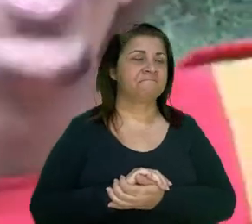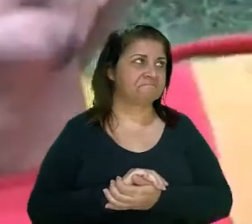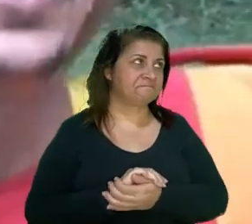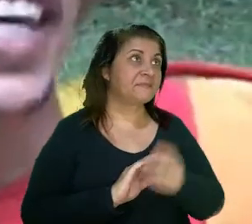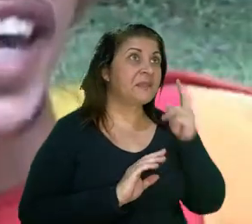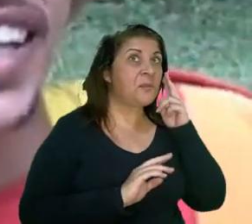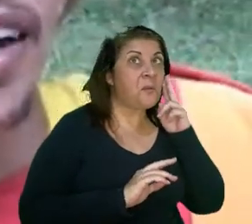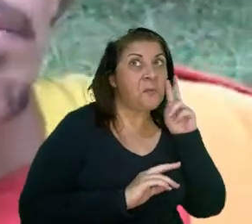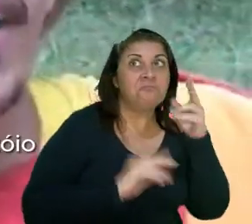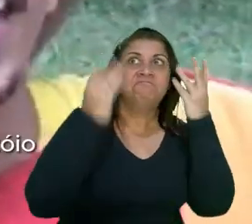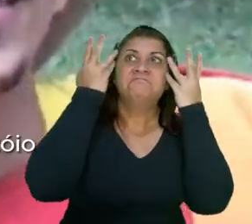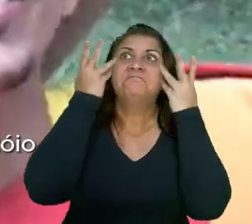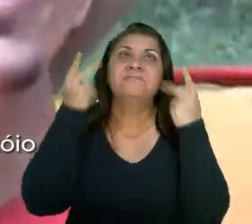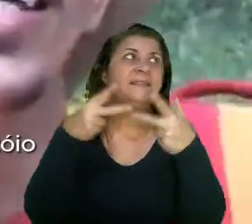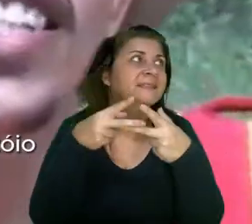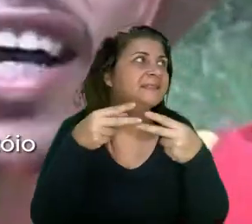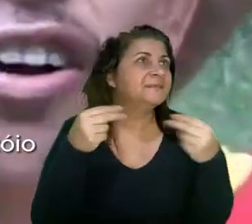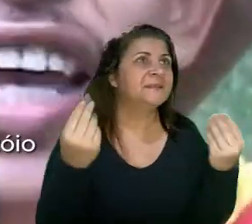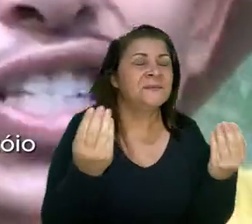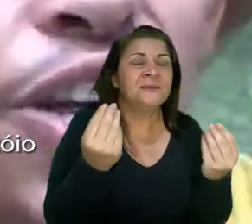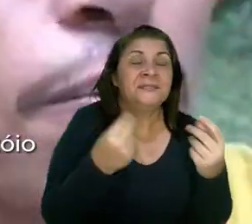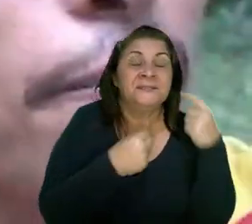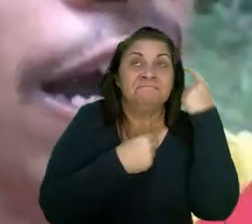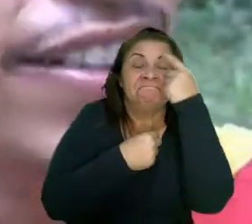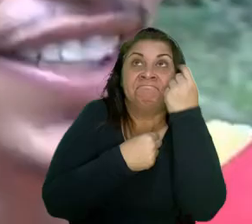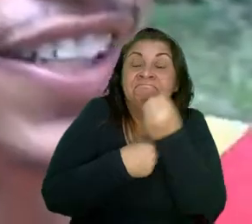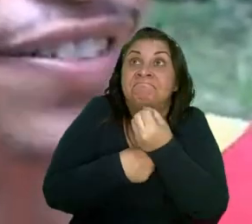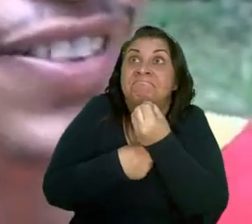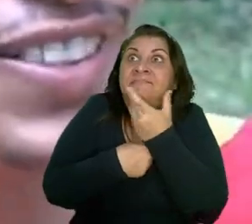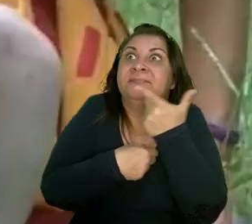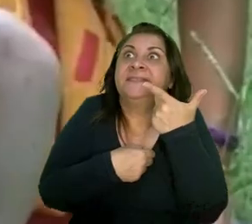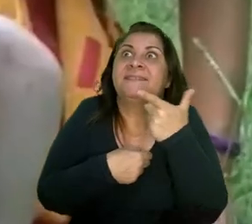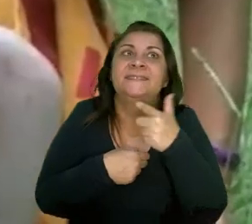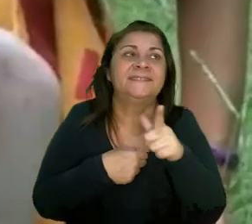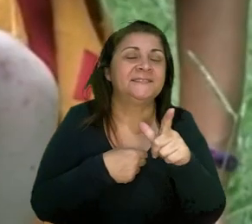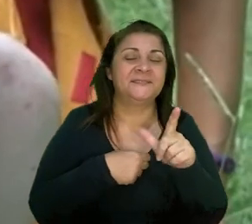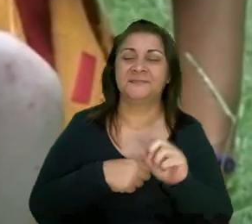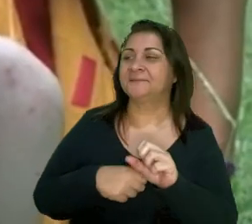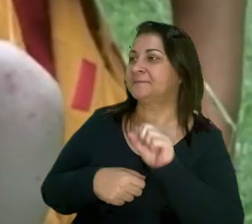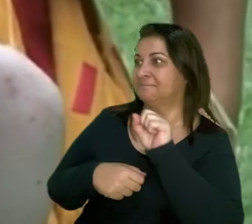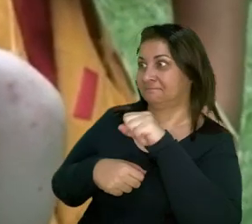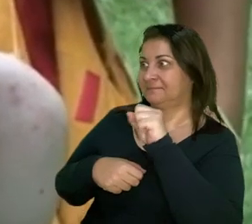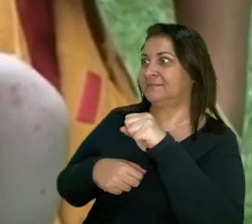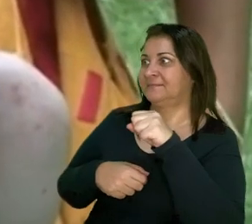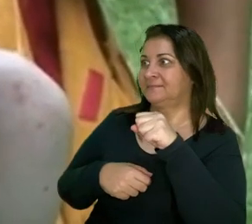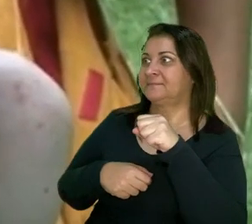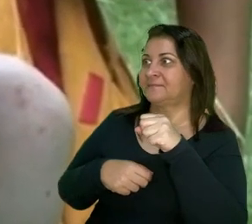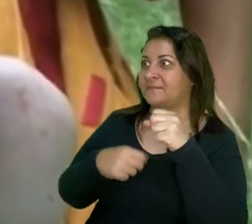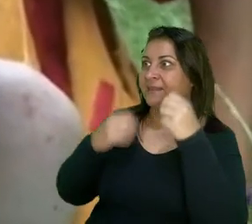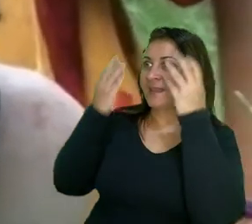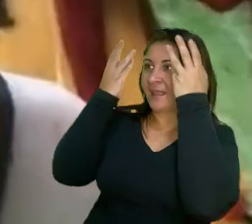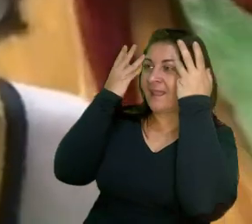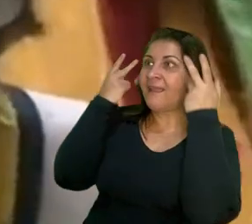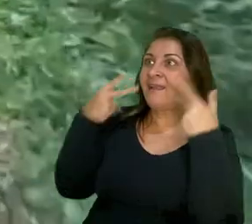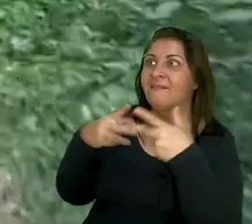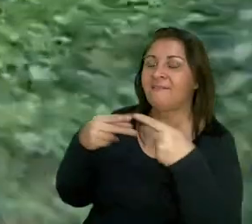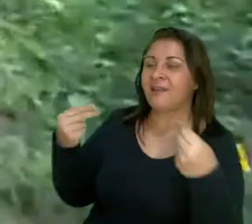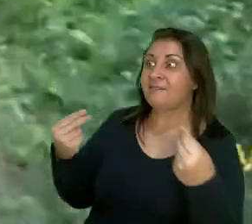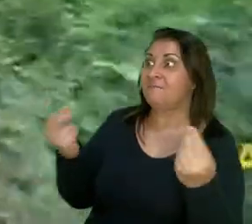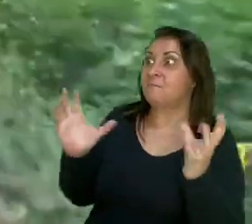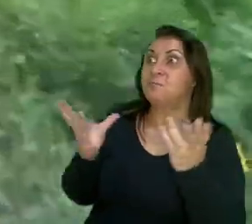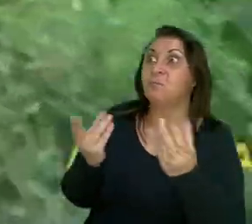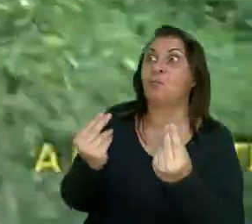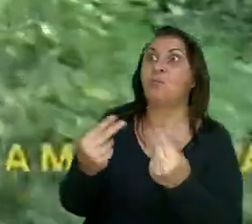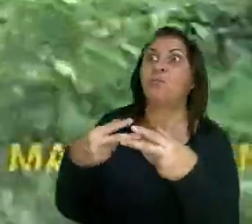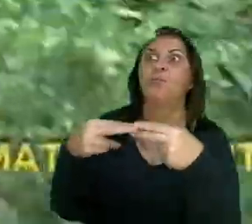E olha, bicharada, mas isso é de deixar qualquer zóio bom de novo? É, a fauna local é rica.